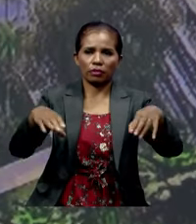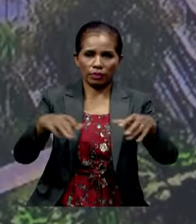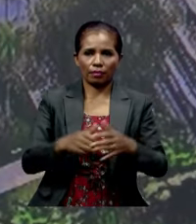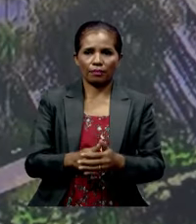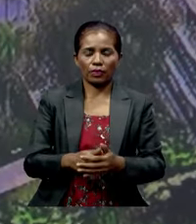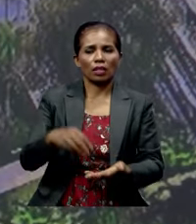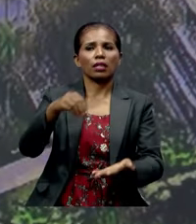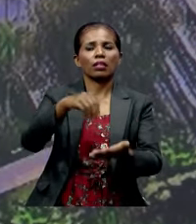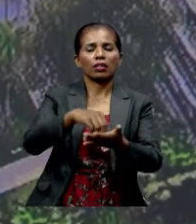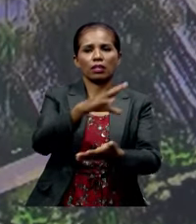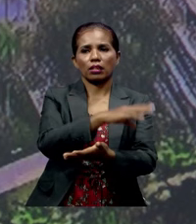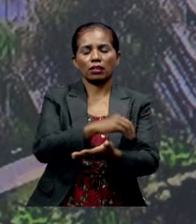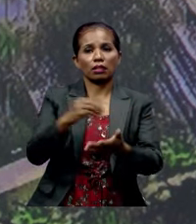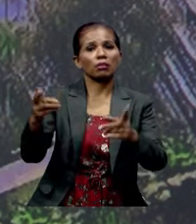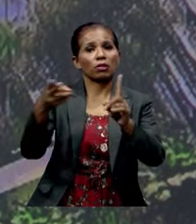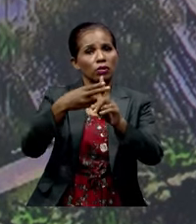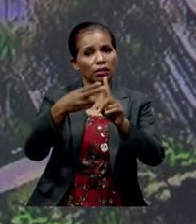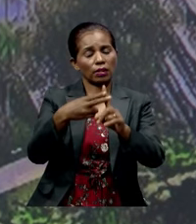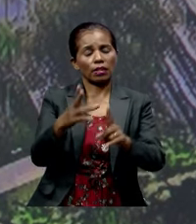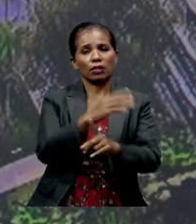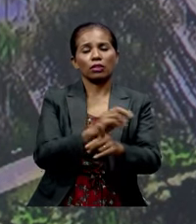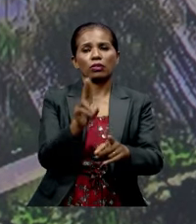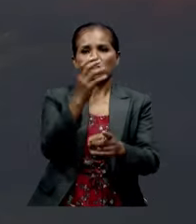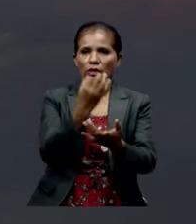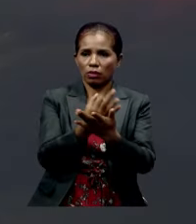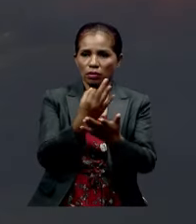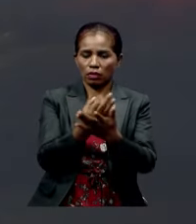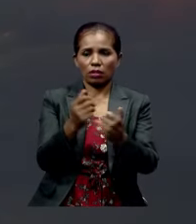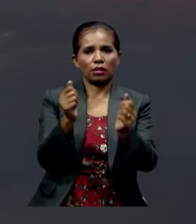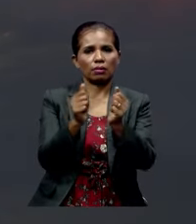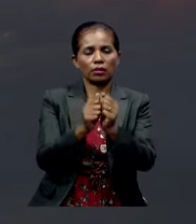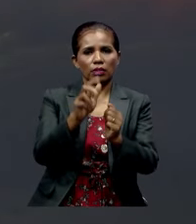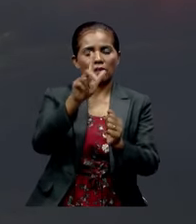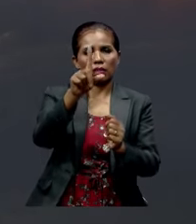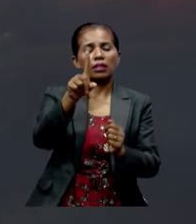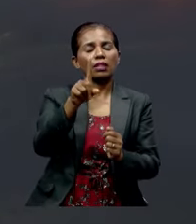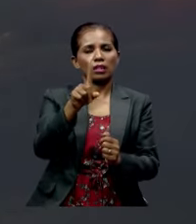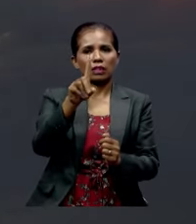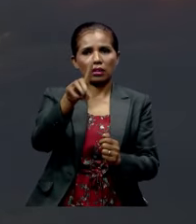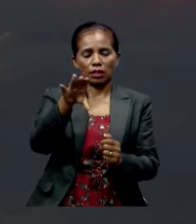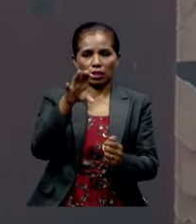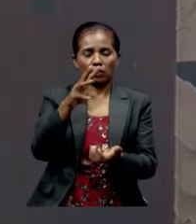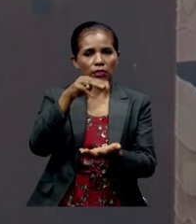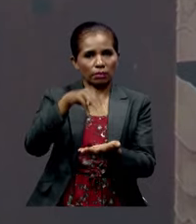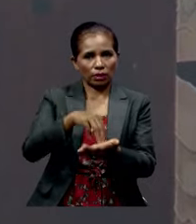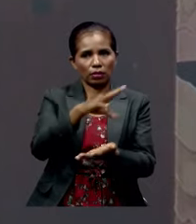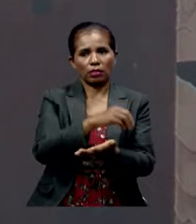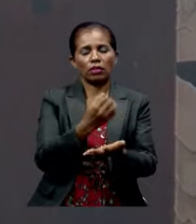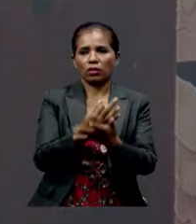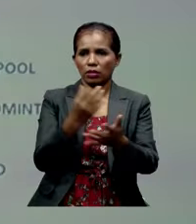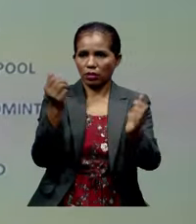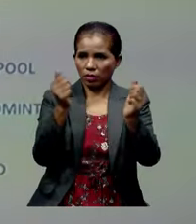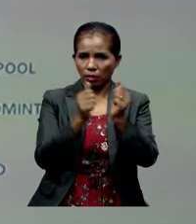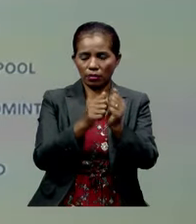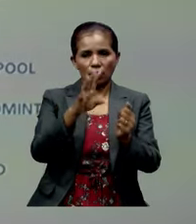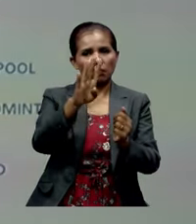ba Pelican Paradise ba fase da huluk se gasta orsamentu tokon atus ida no kustu investimentu lolos ho total tokon atus